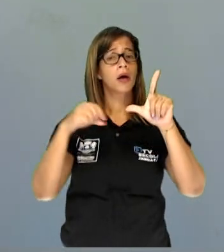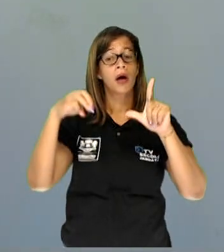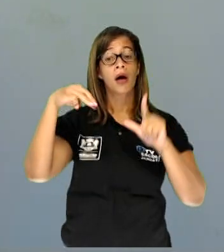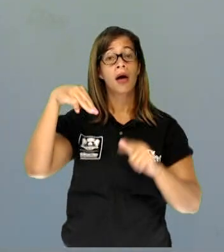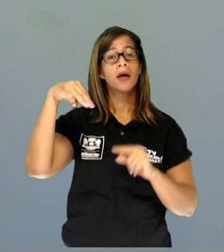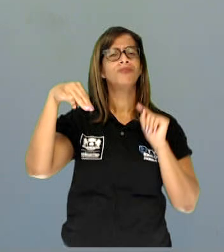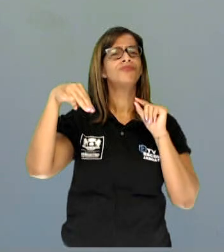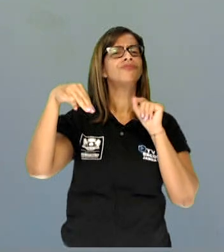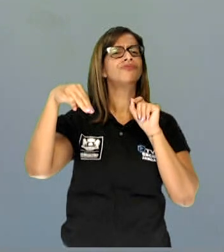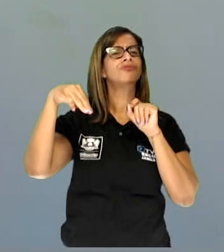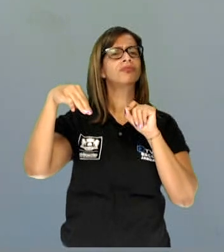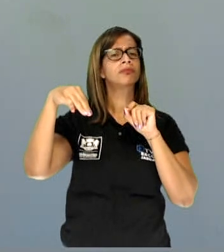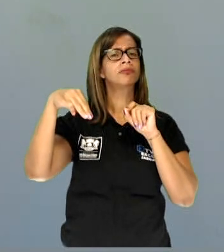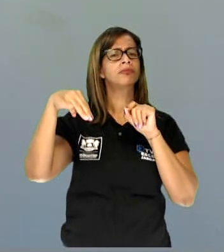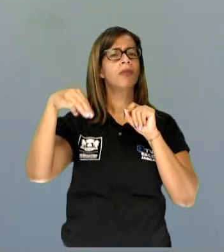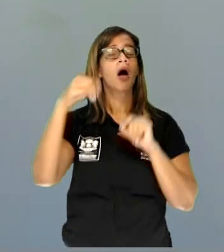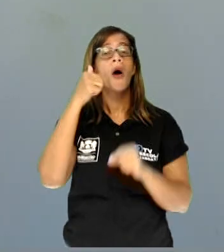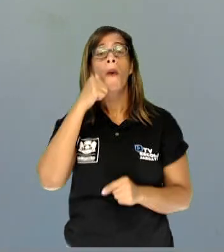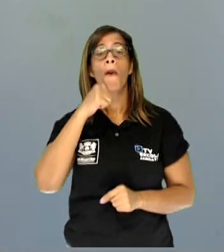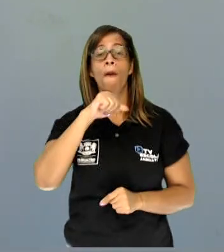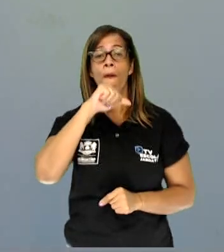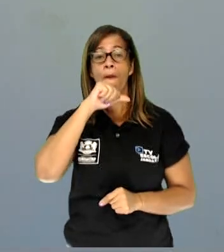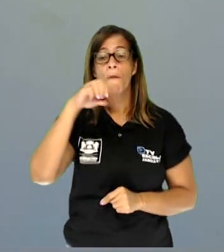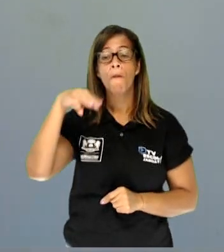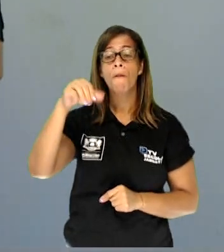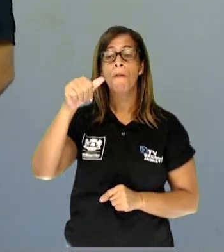mamãe, de maçã.